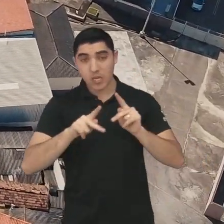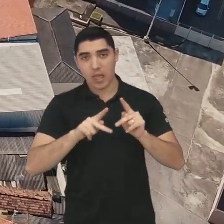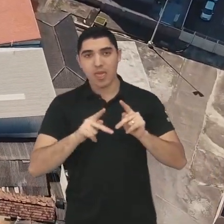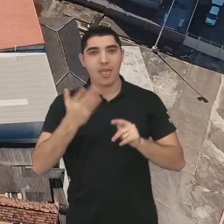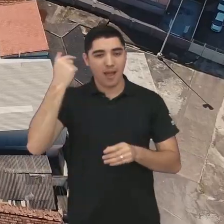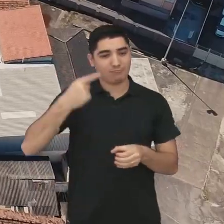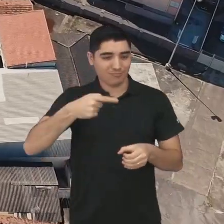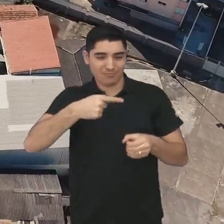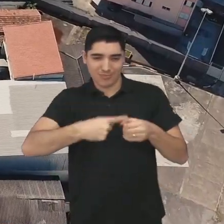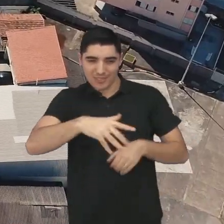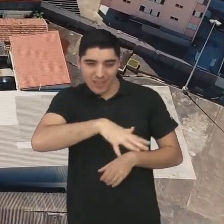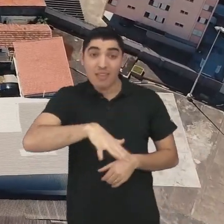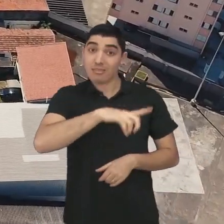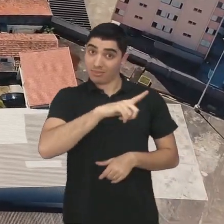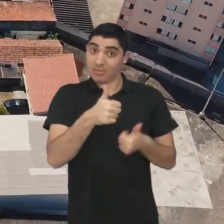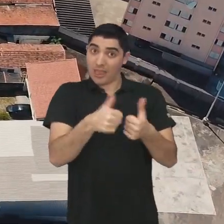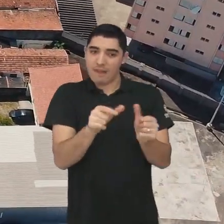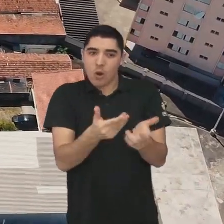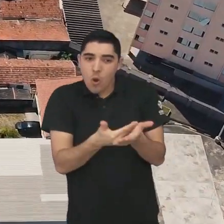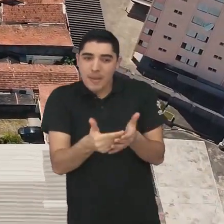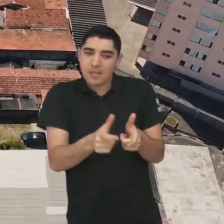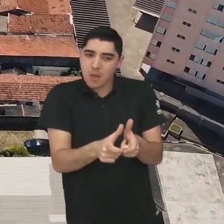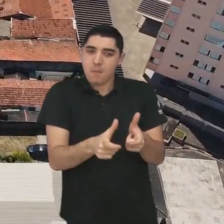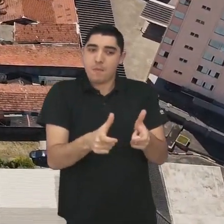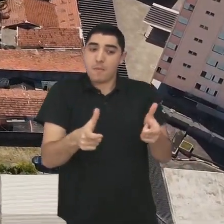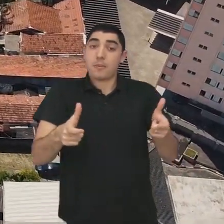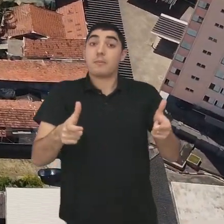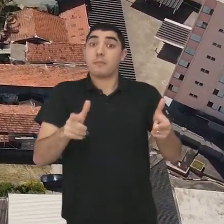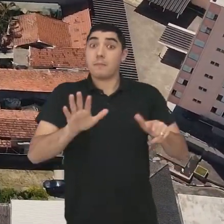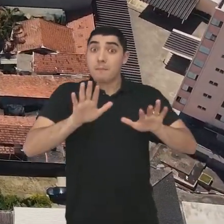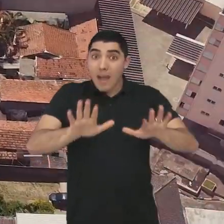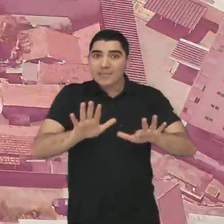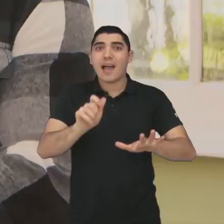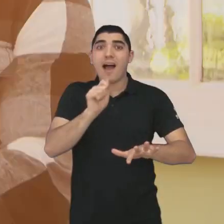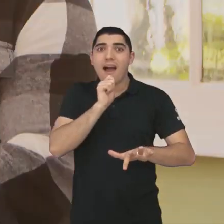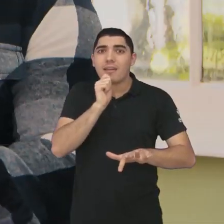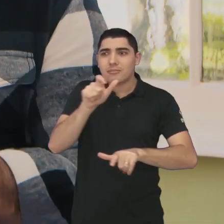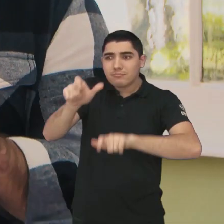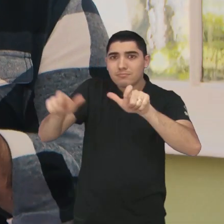com a morte, muito provavelmente, é um dos fatores que fez com que ela ficasse